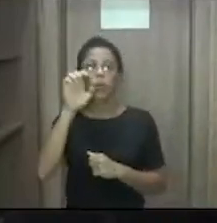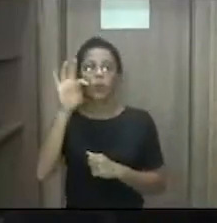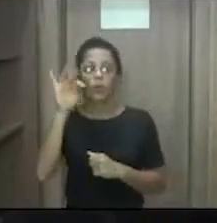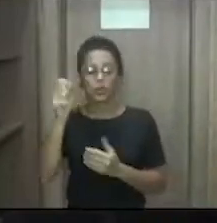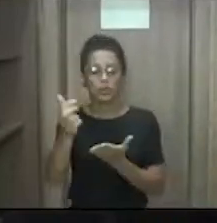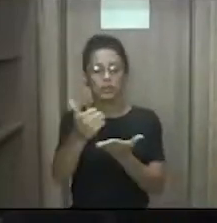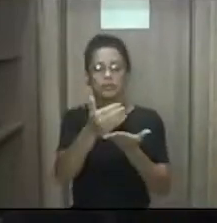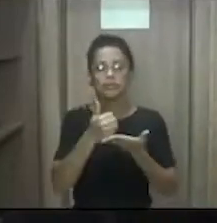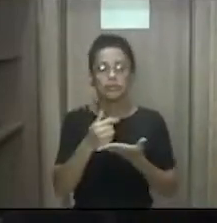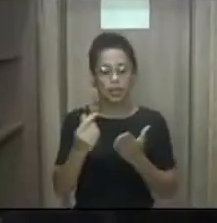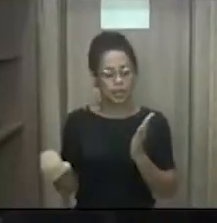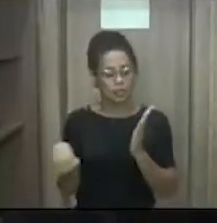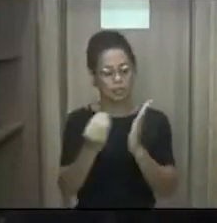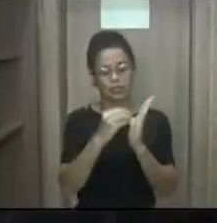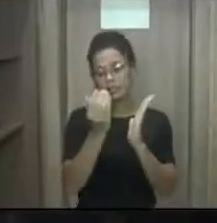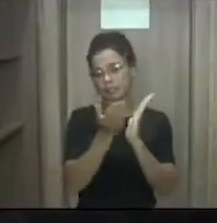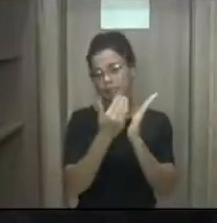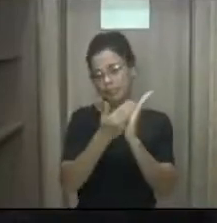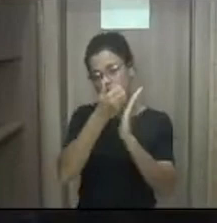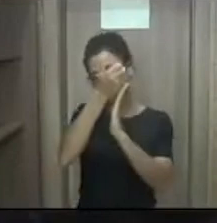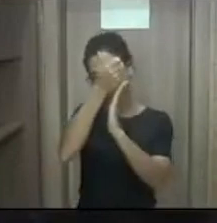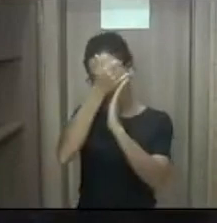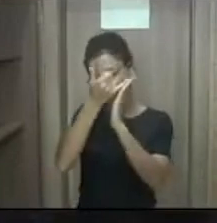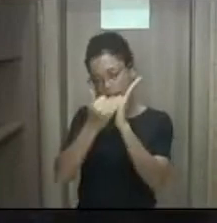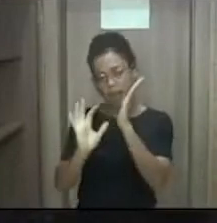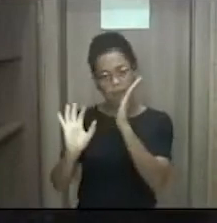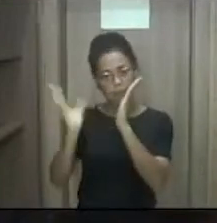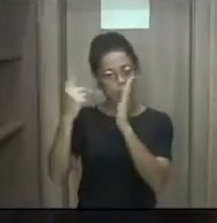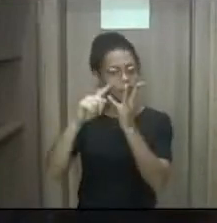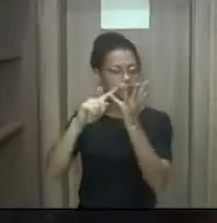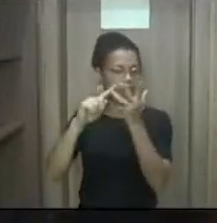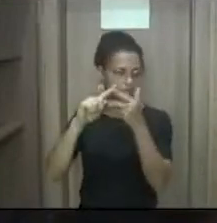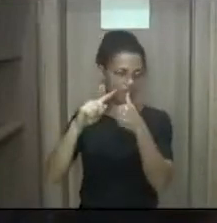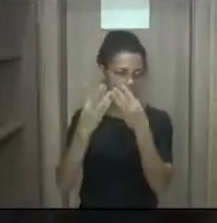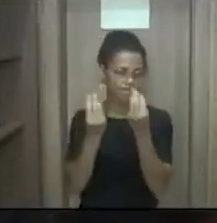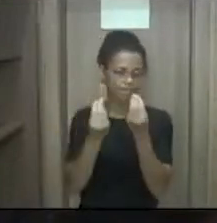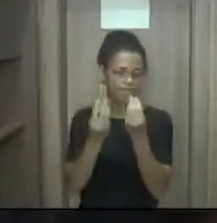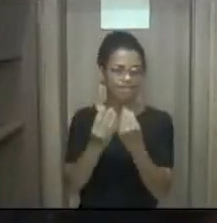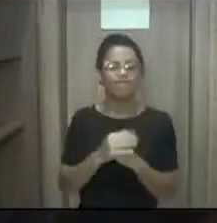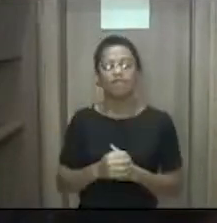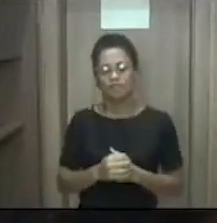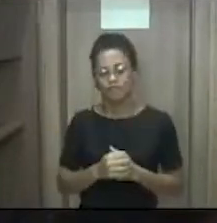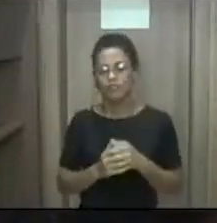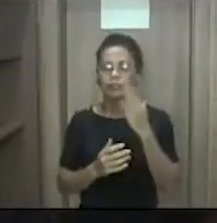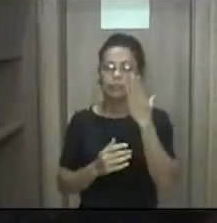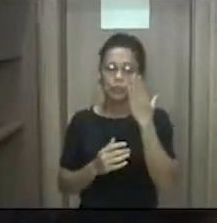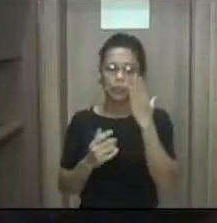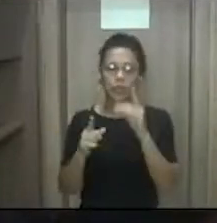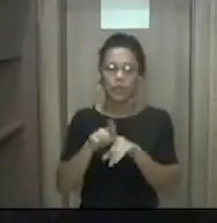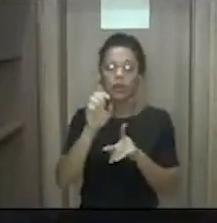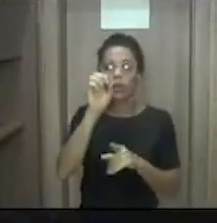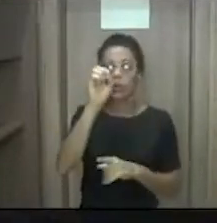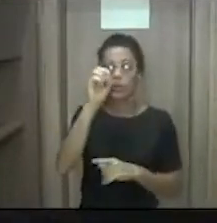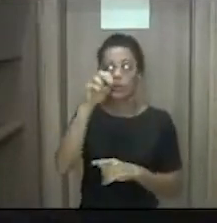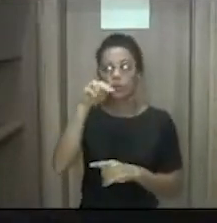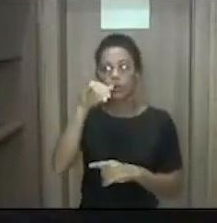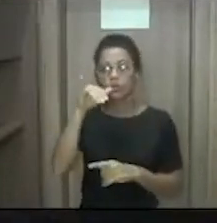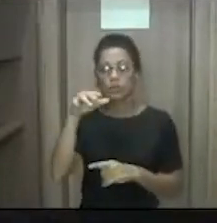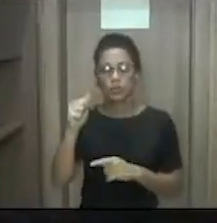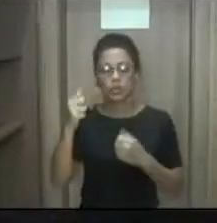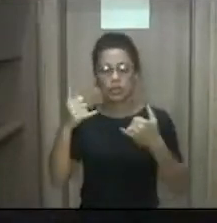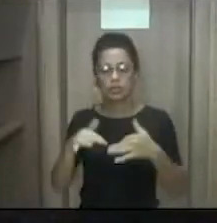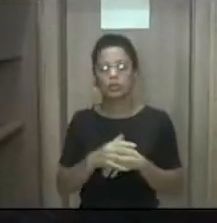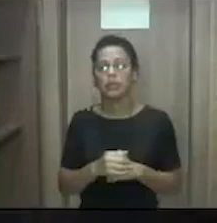cabe um livro, né, para a gente contar os causos da coleta. Mas, sem dúvida, isso que Soninha faz. A gente levou